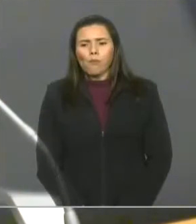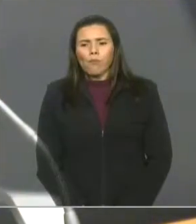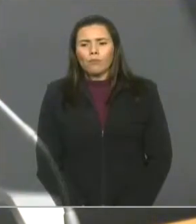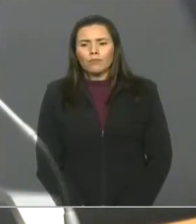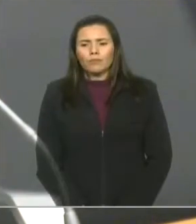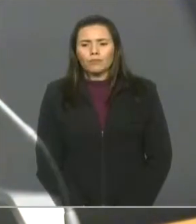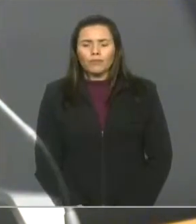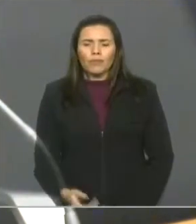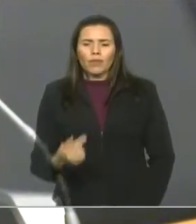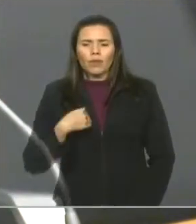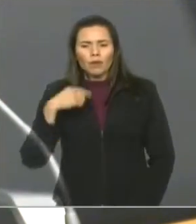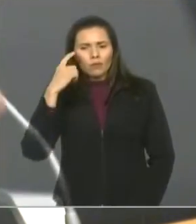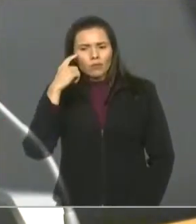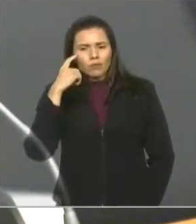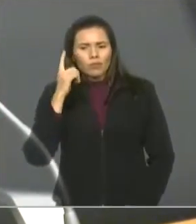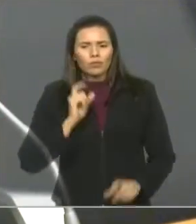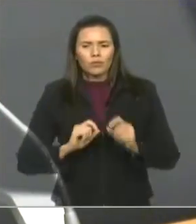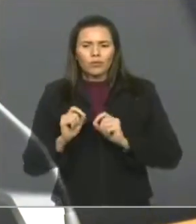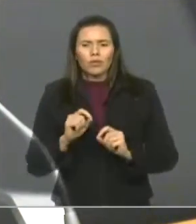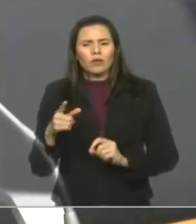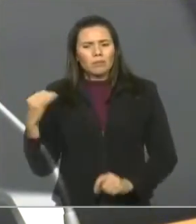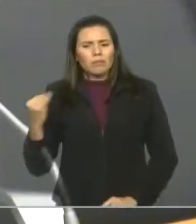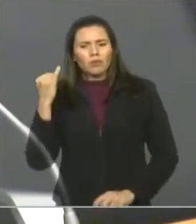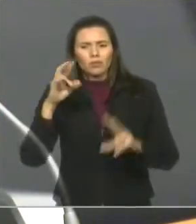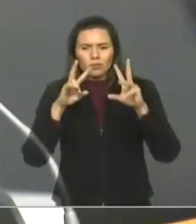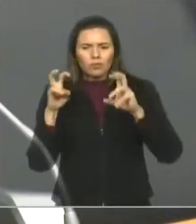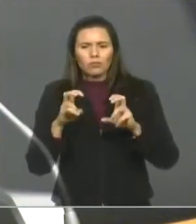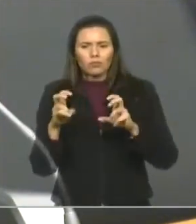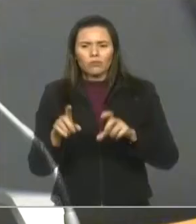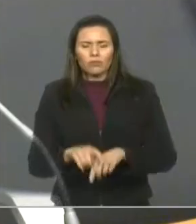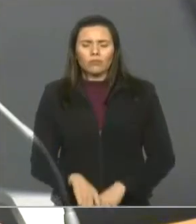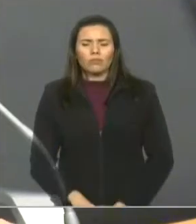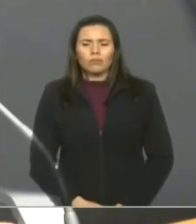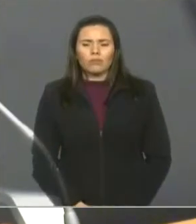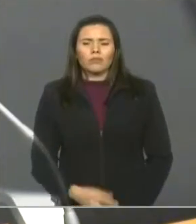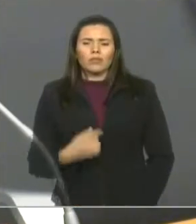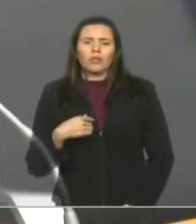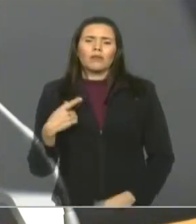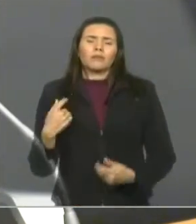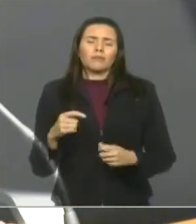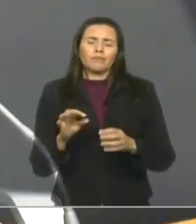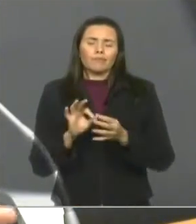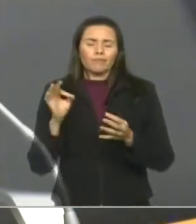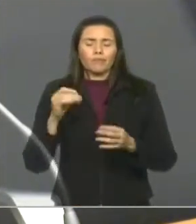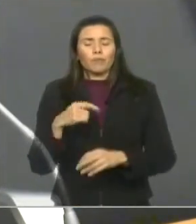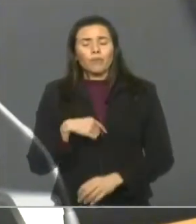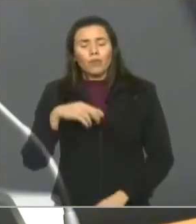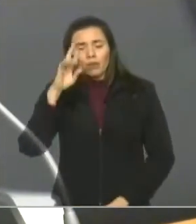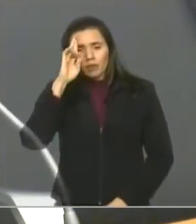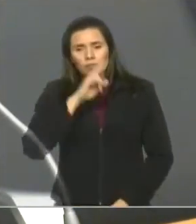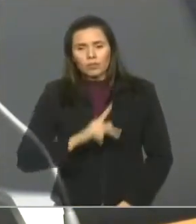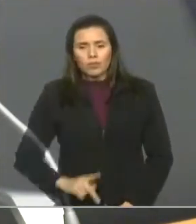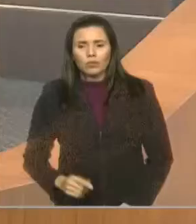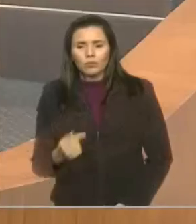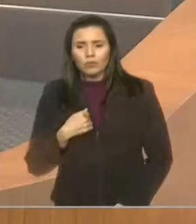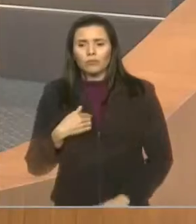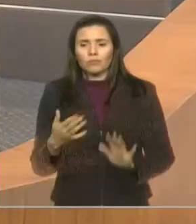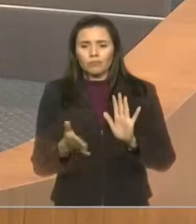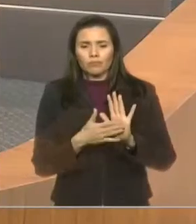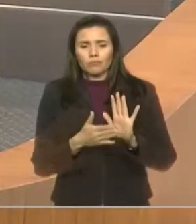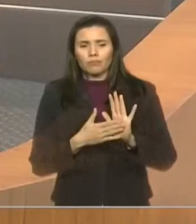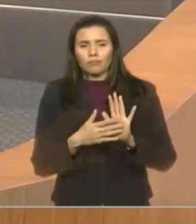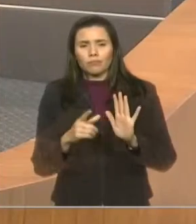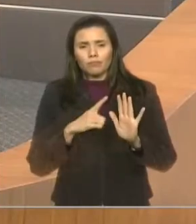babrobinhas por aí com o tempo, que às vezes é importante. Esse assunto. Inclusive, deputado Iglesias, presidente, eu estou aqui com